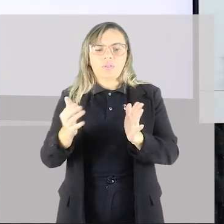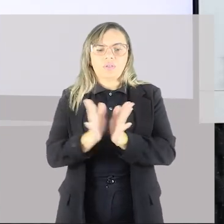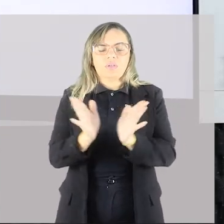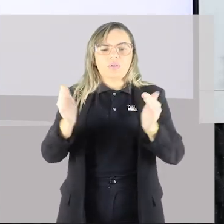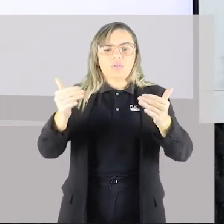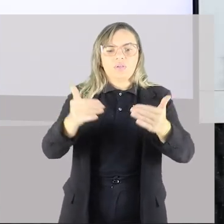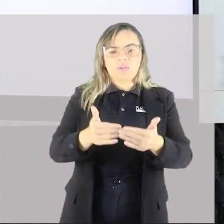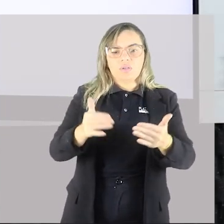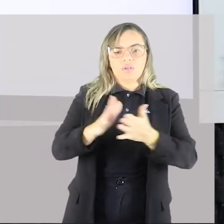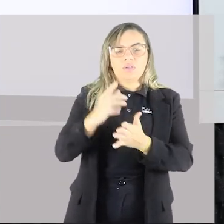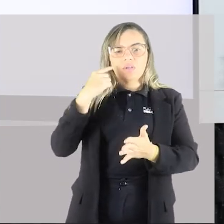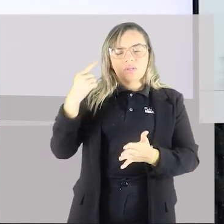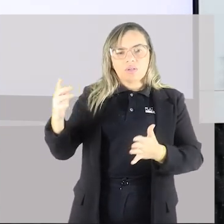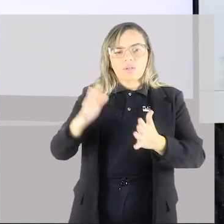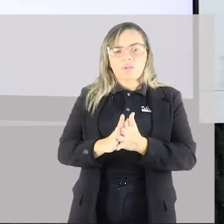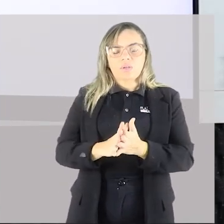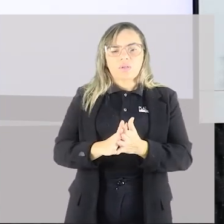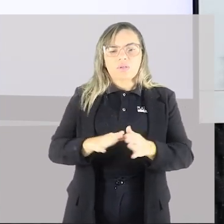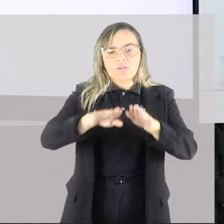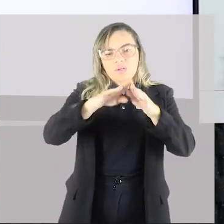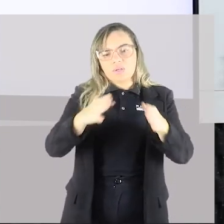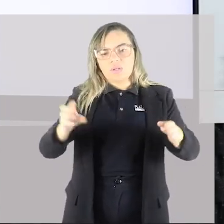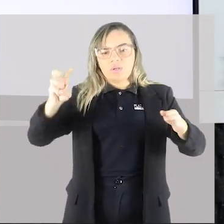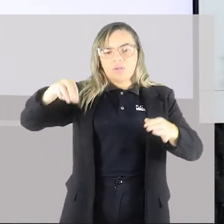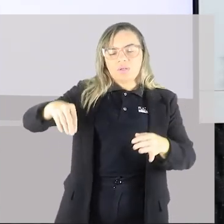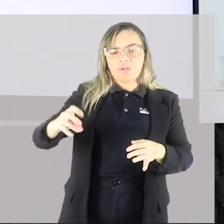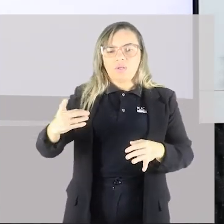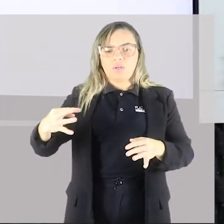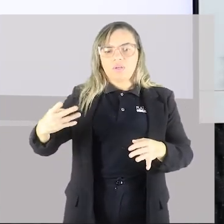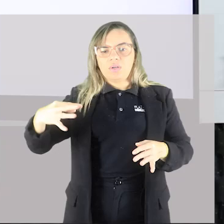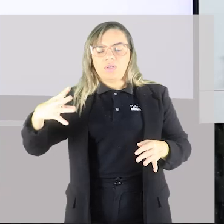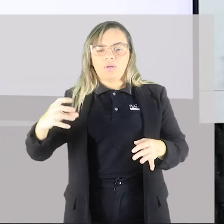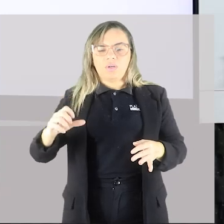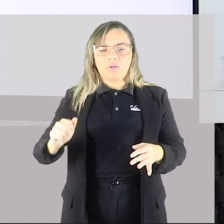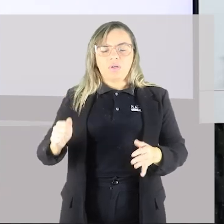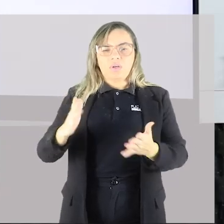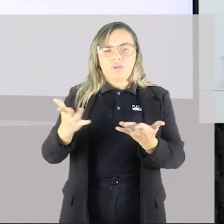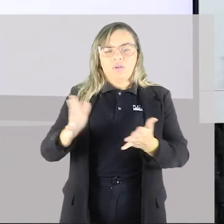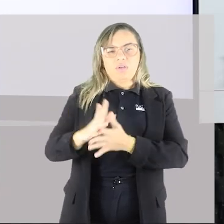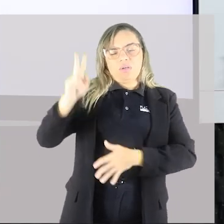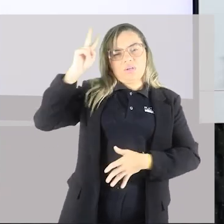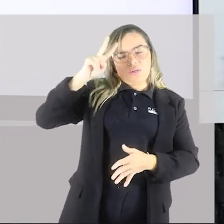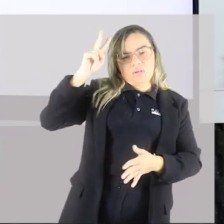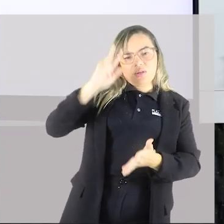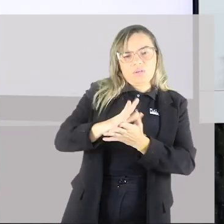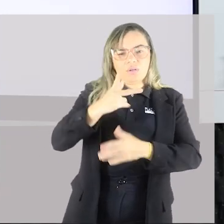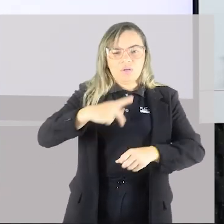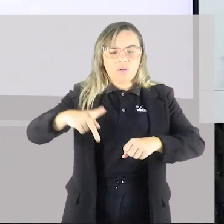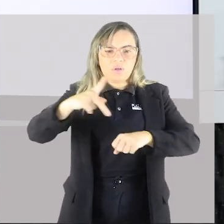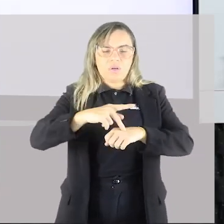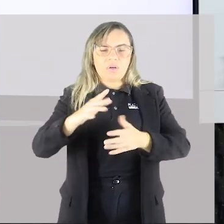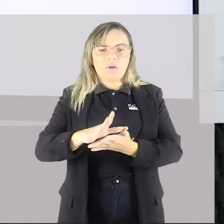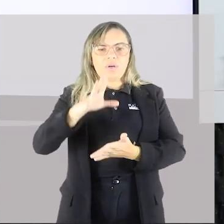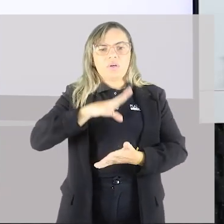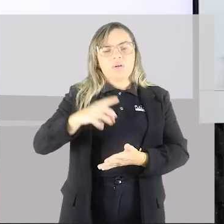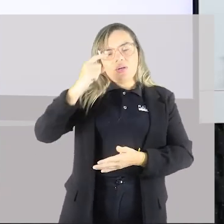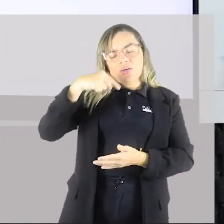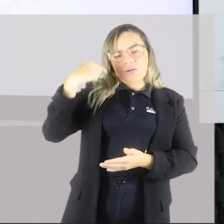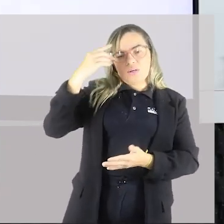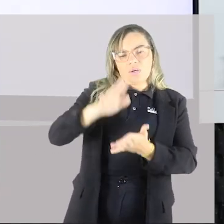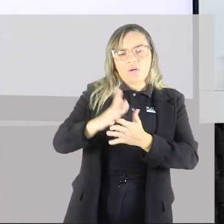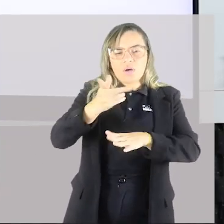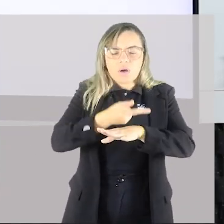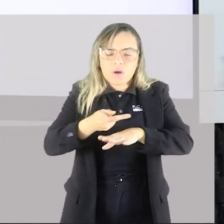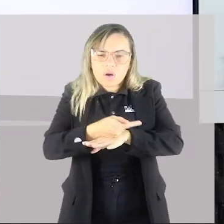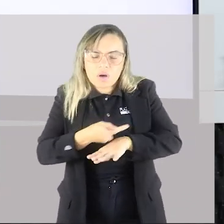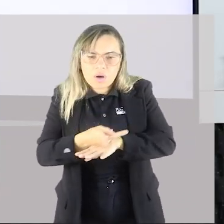no Mediterrâneo. Então aí você lembra muito bem, Portugal, Espanha começa a procurar novas rotas, principalmente Portugal, e acaba